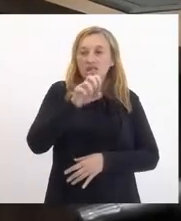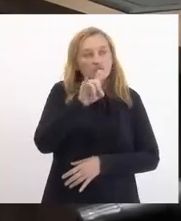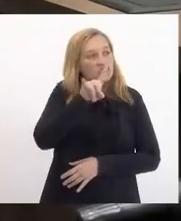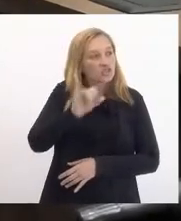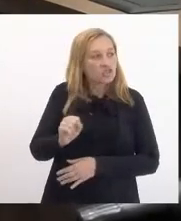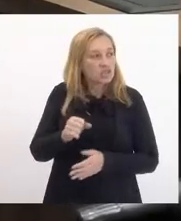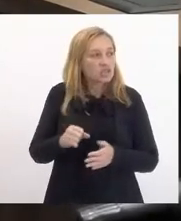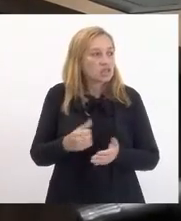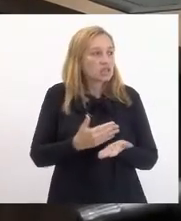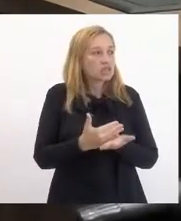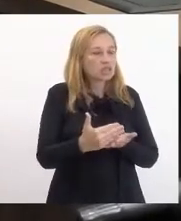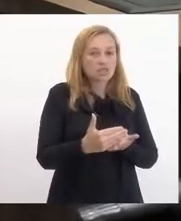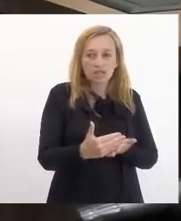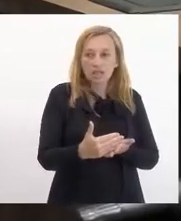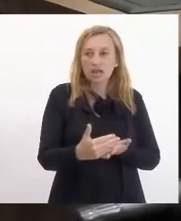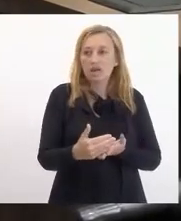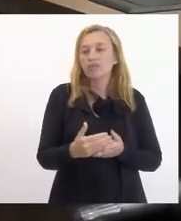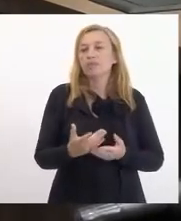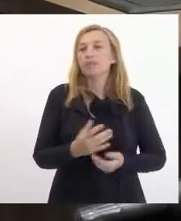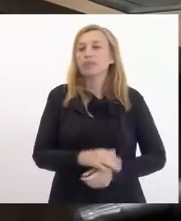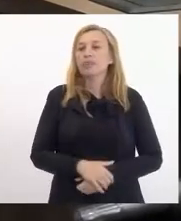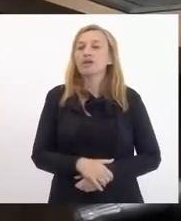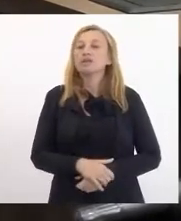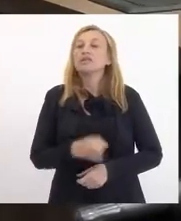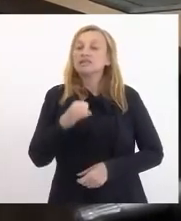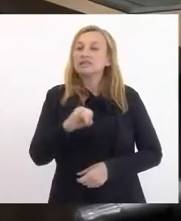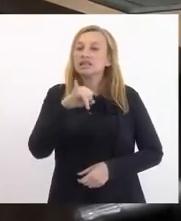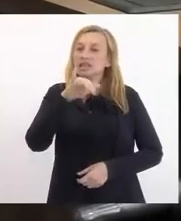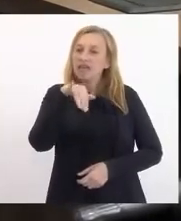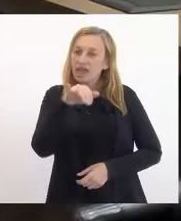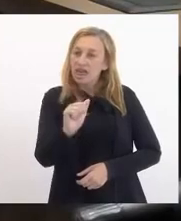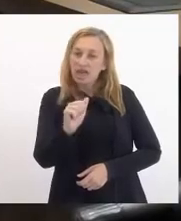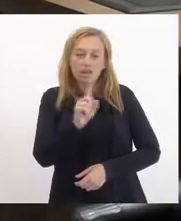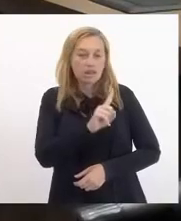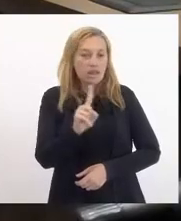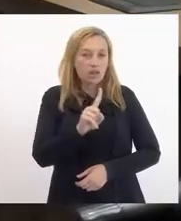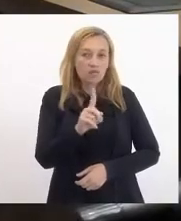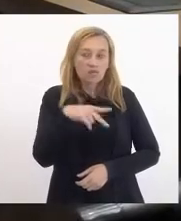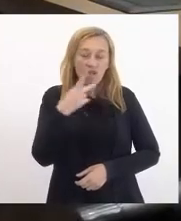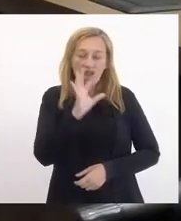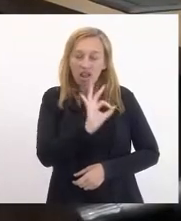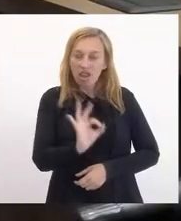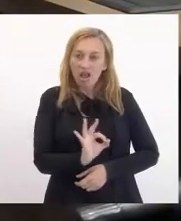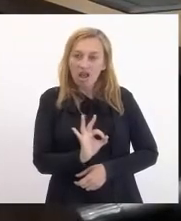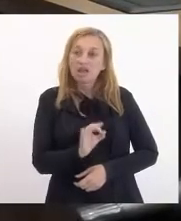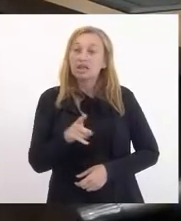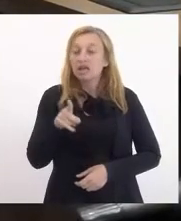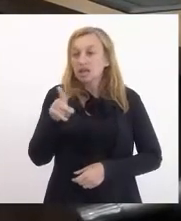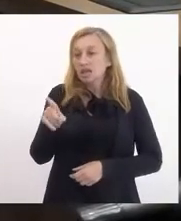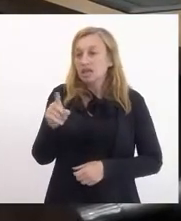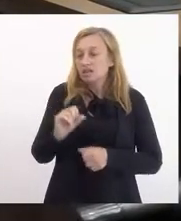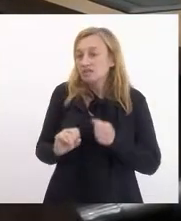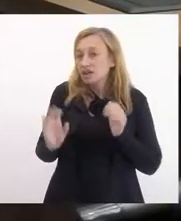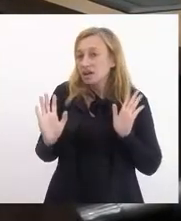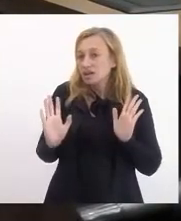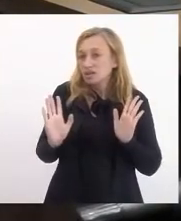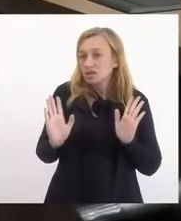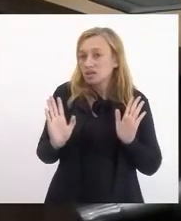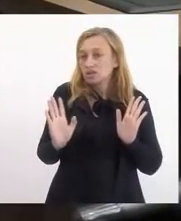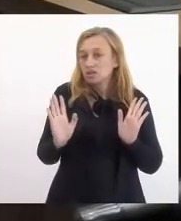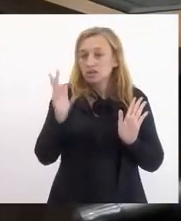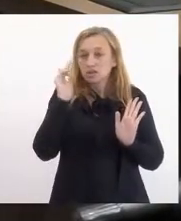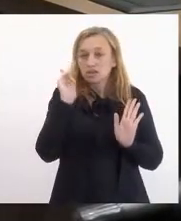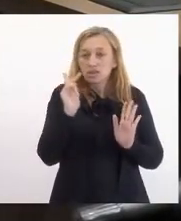torneios, que é o exercício seguinte. Se o INEA não opina, eles ficam fazendo os torneios em tese